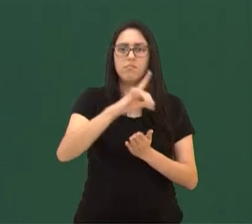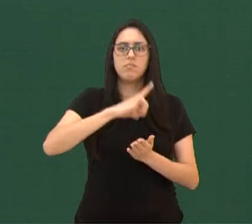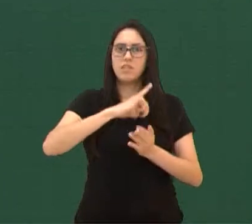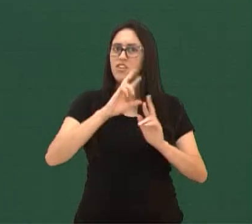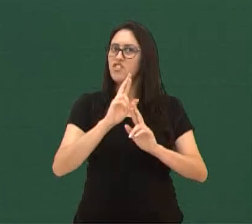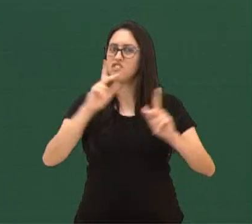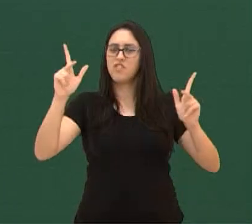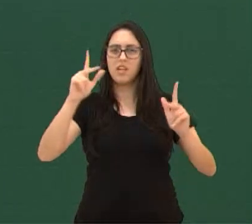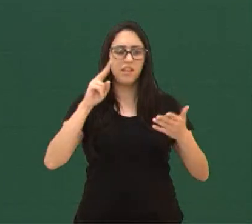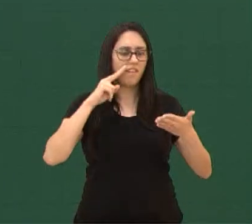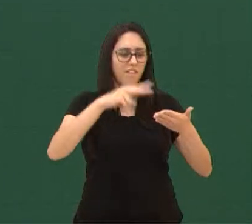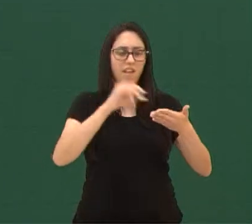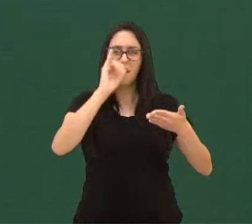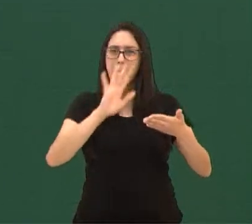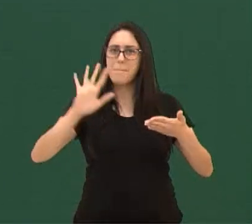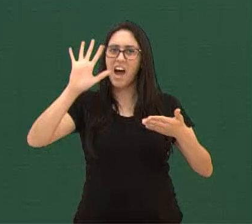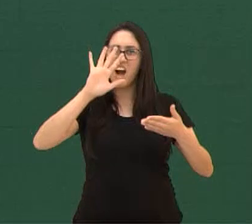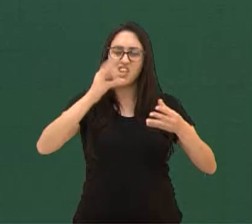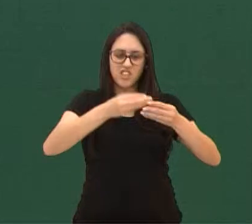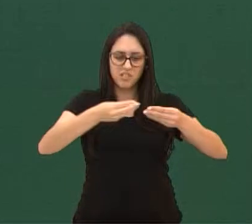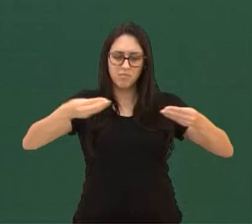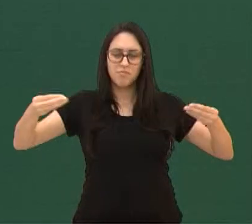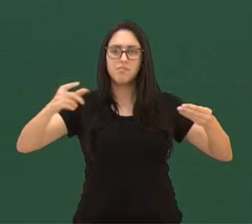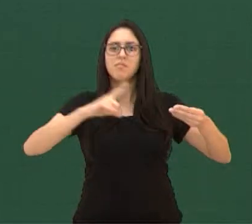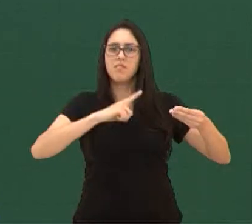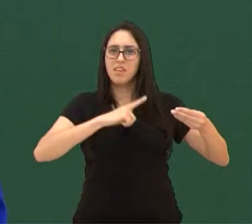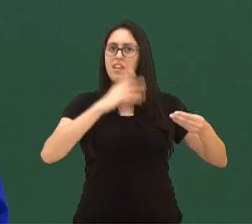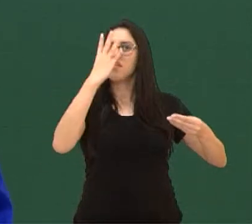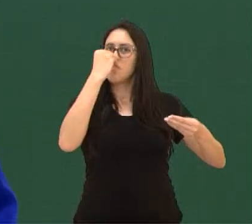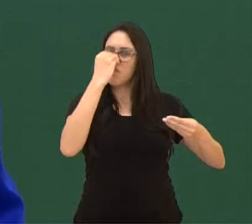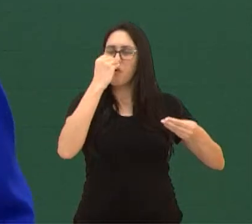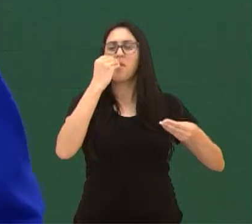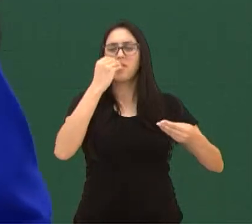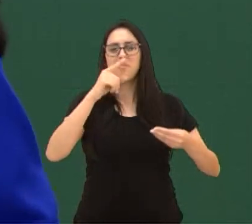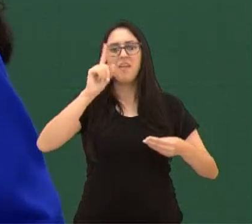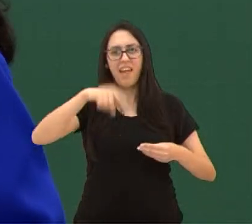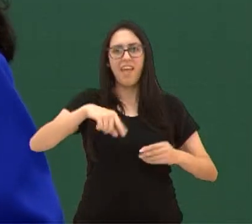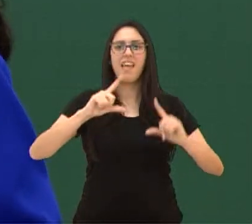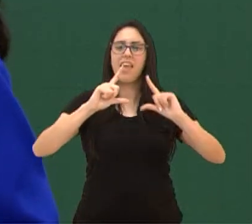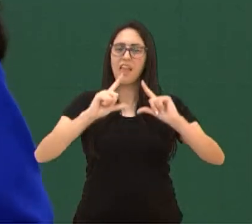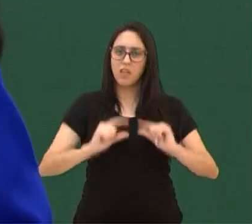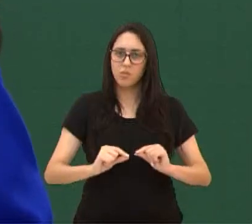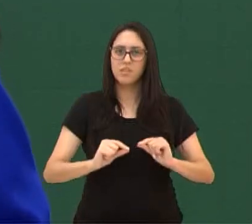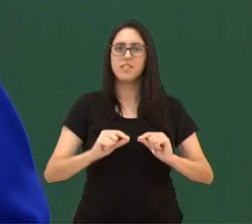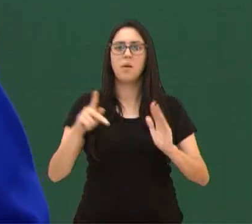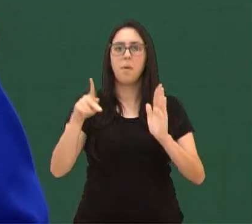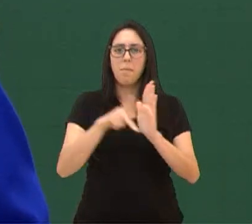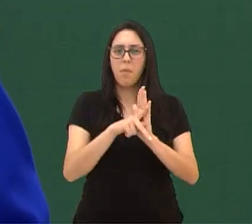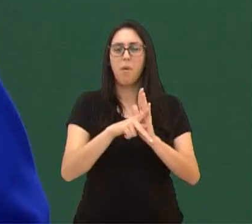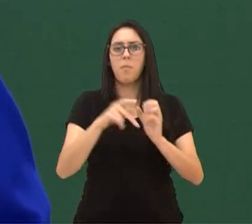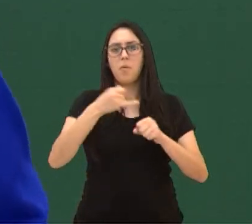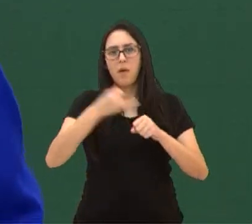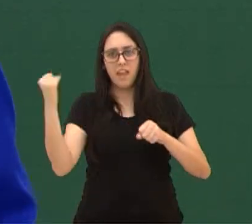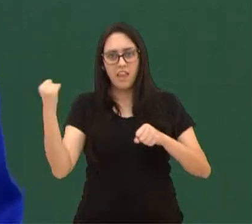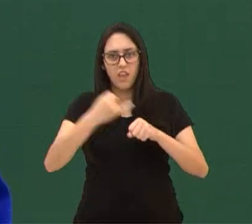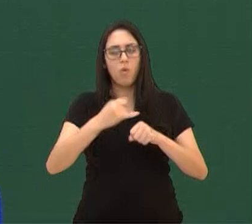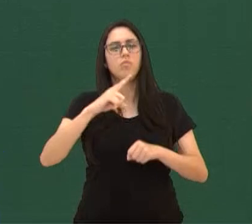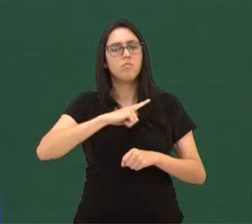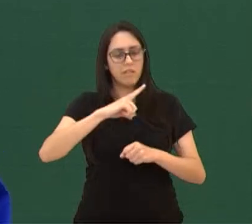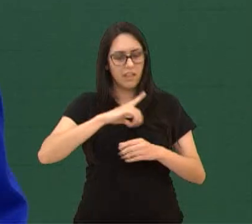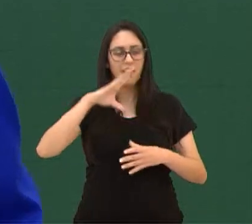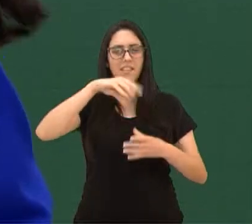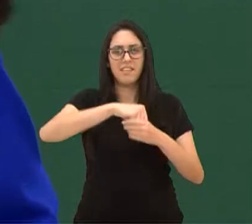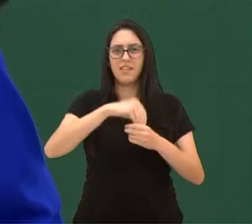aparece a imagem, como na figura ali, no negativo, se dá esse processo da redução dos íons pratas que estão presentes no